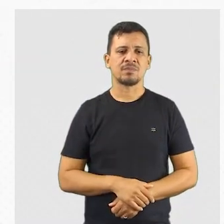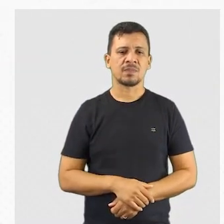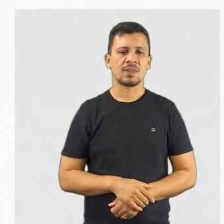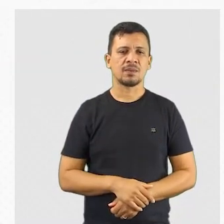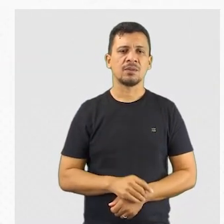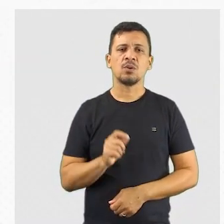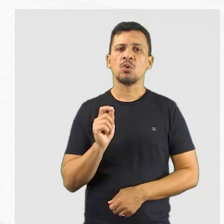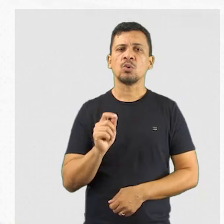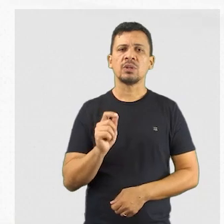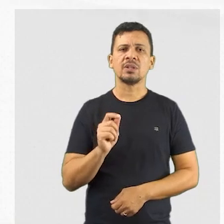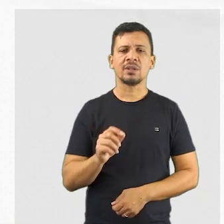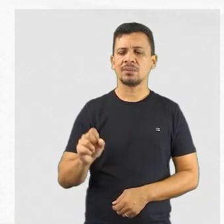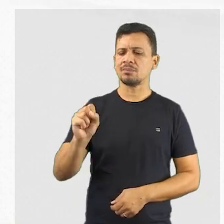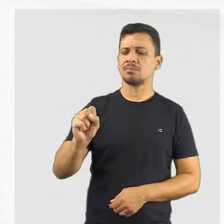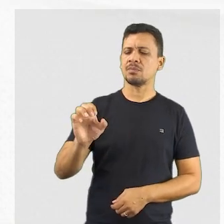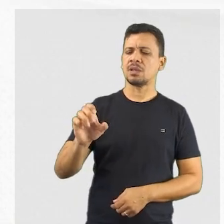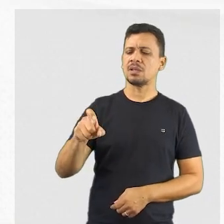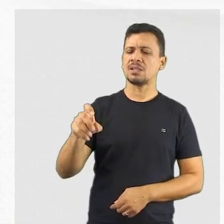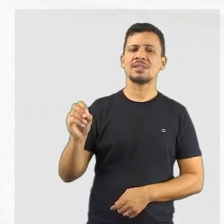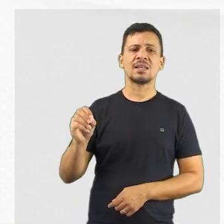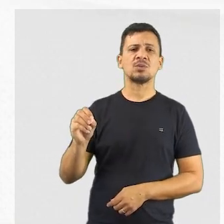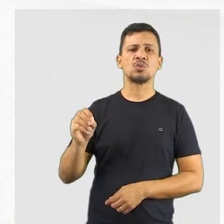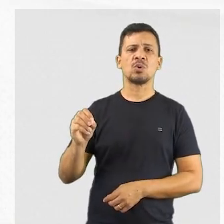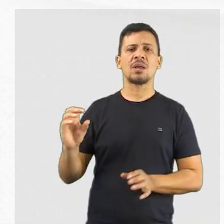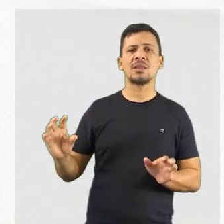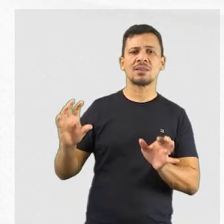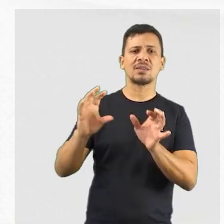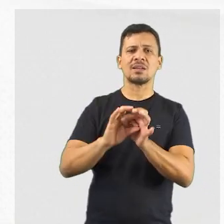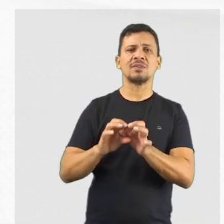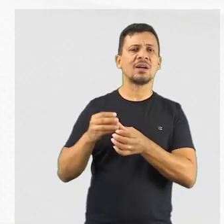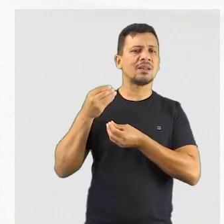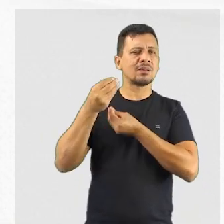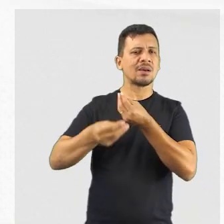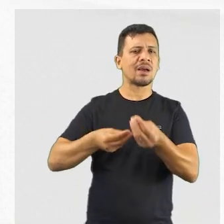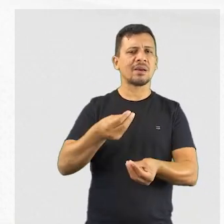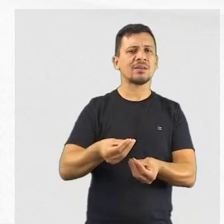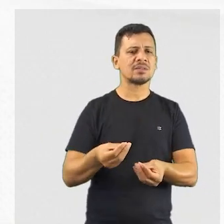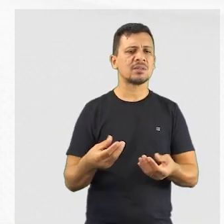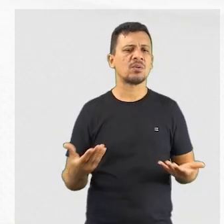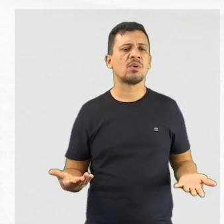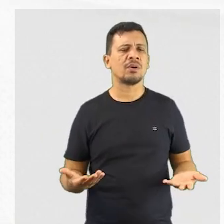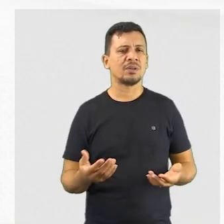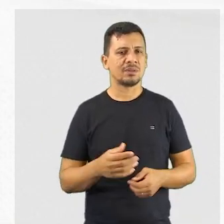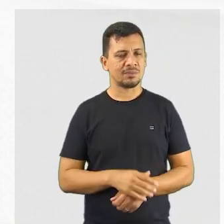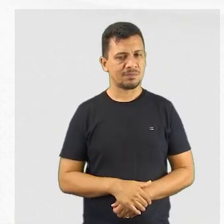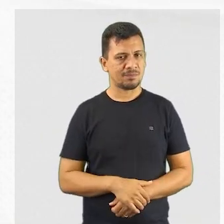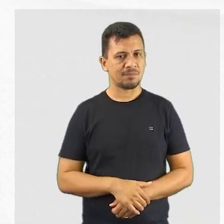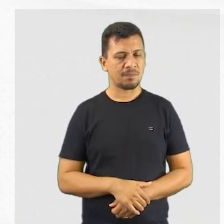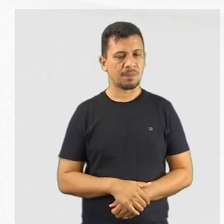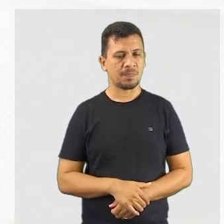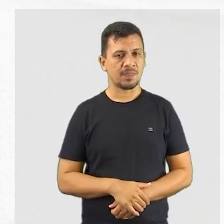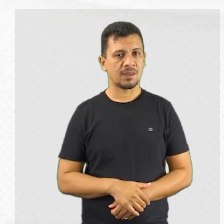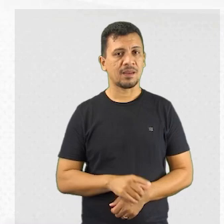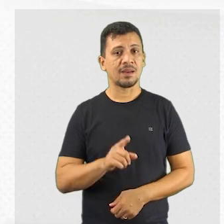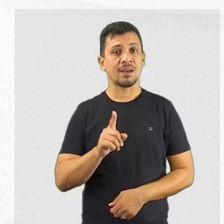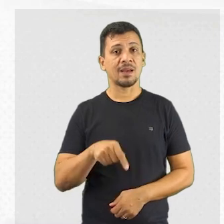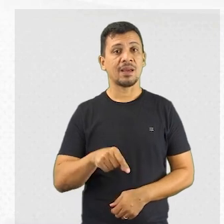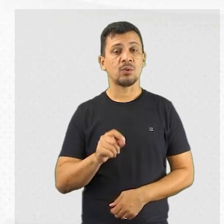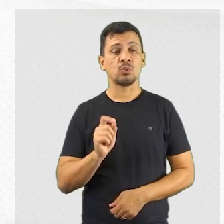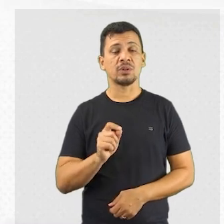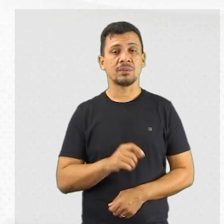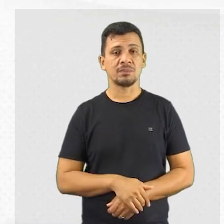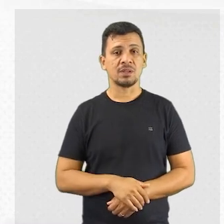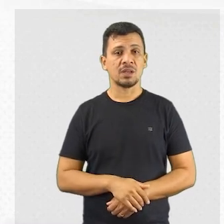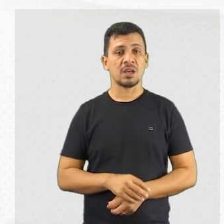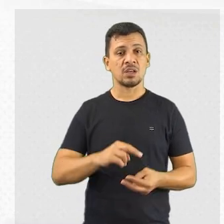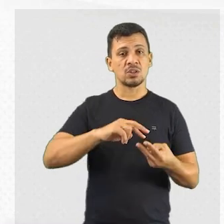é, né, esse sexo, essa herança, né, ligada ao sexo? A herança ligada ao sexo, ela refere-se à